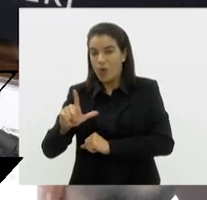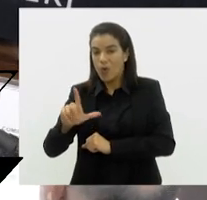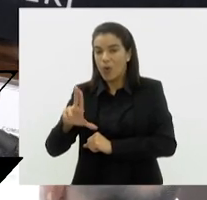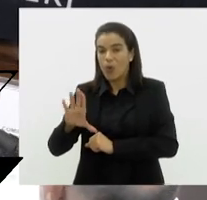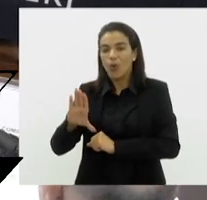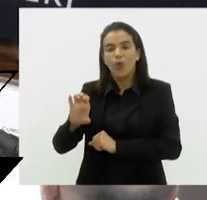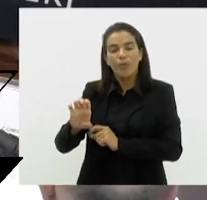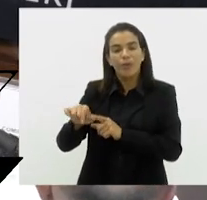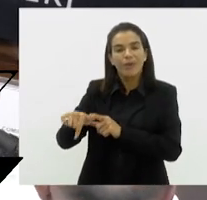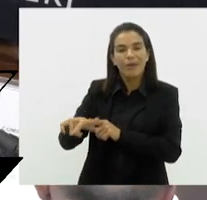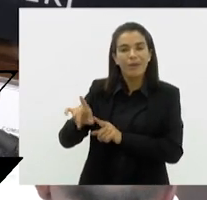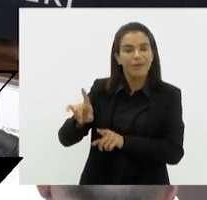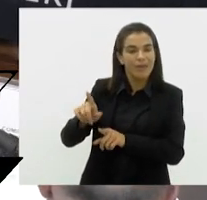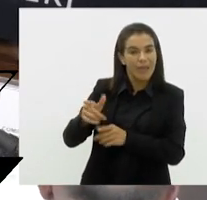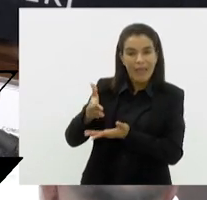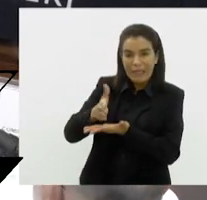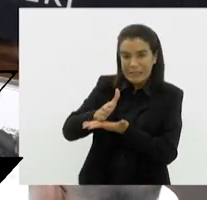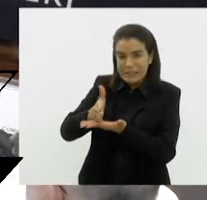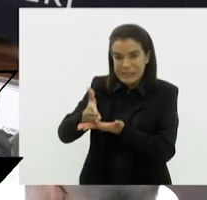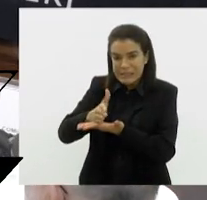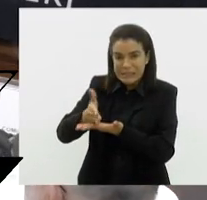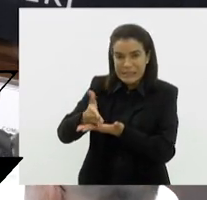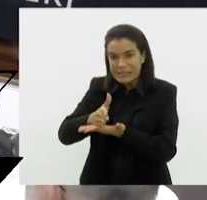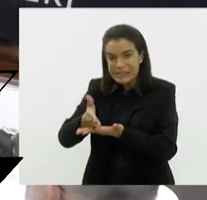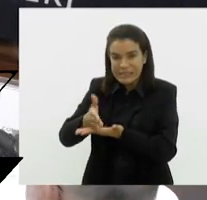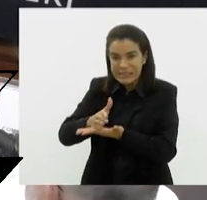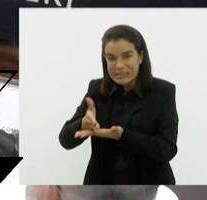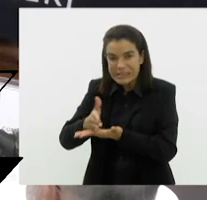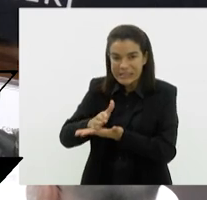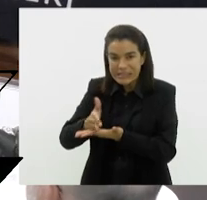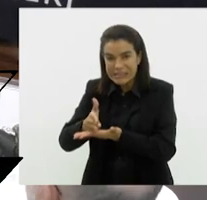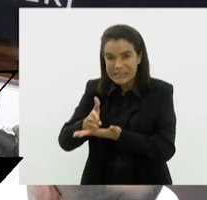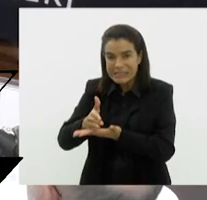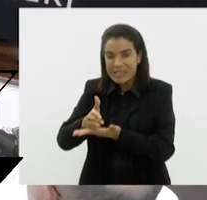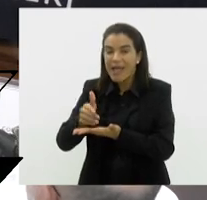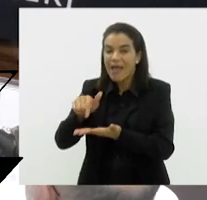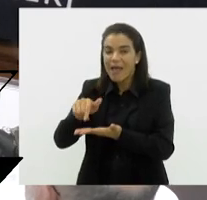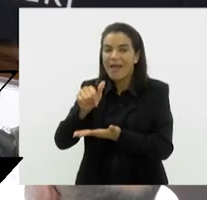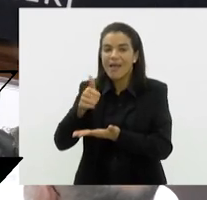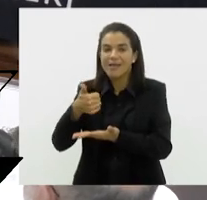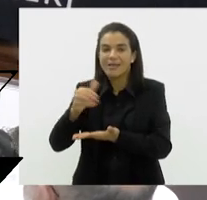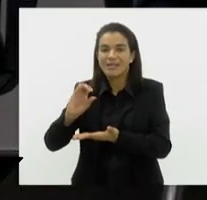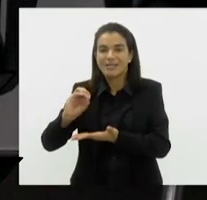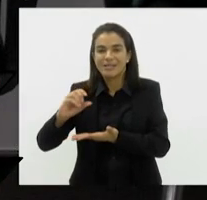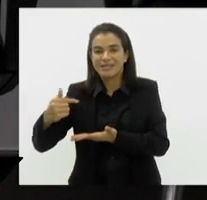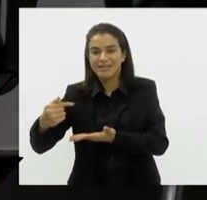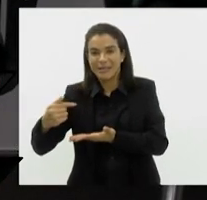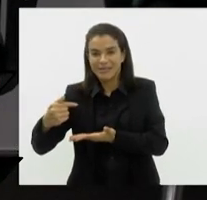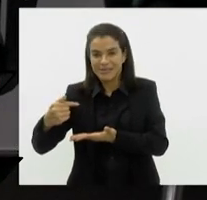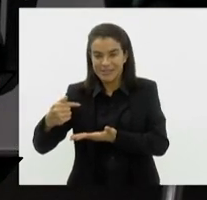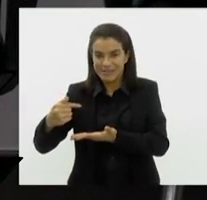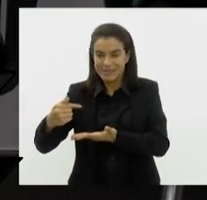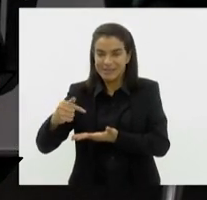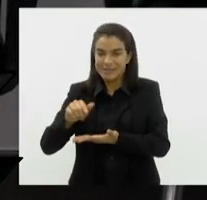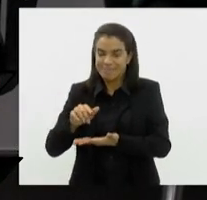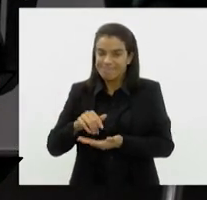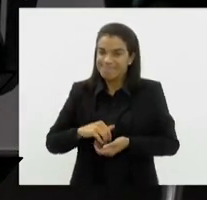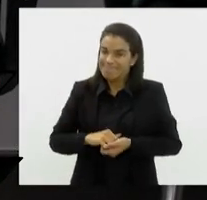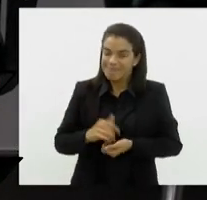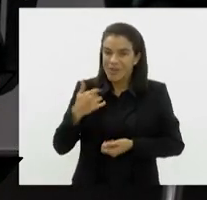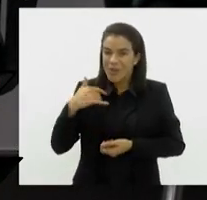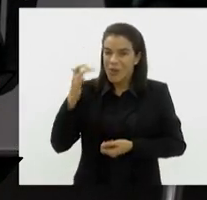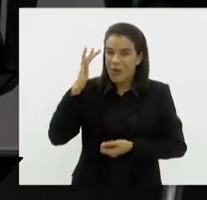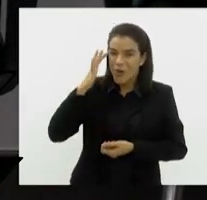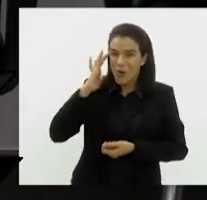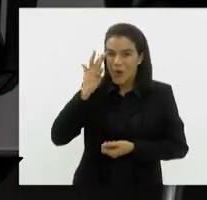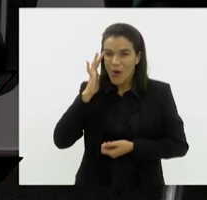integralmente estadual, agora parte dela é a RJ107. É, e eu acho que, mantendo